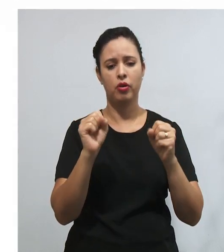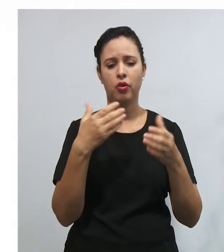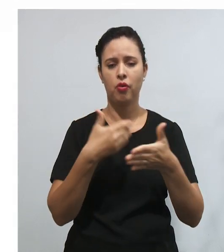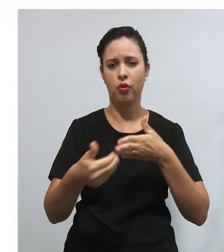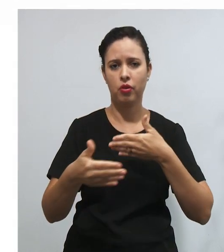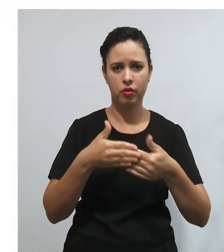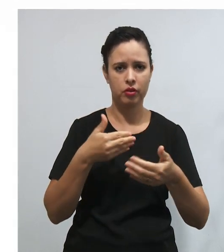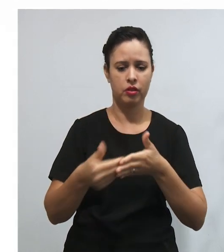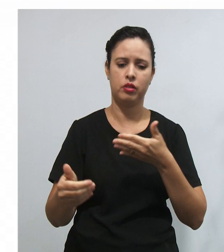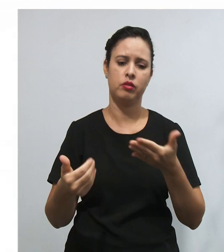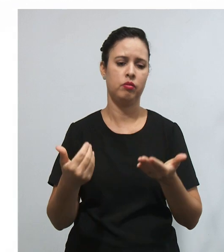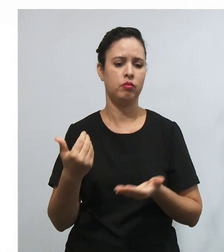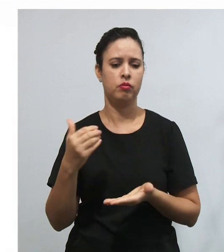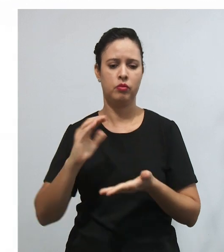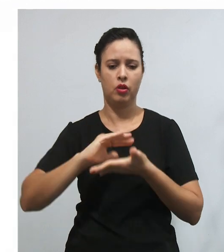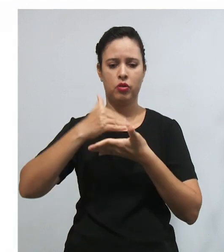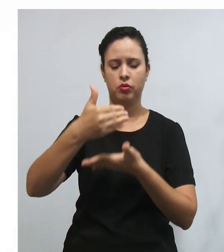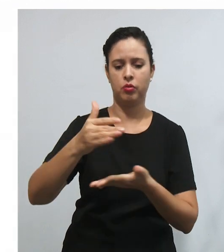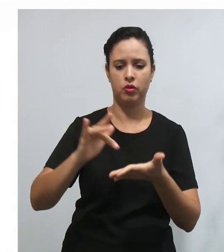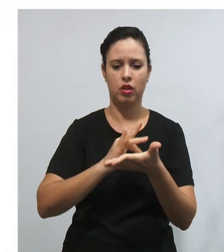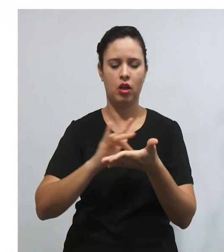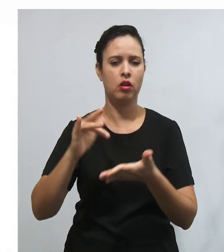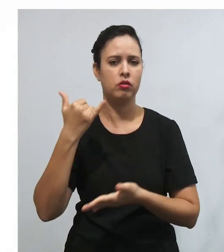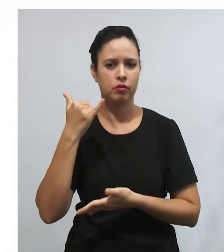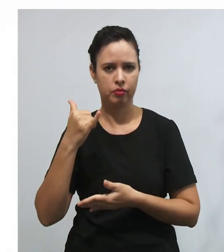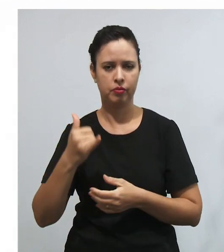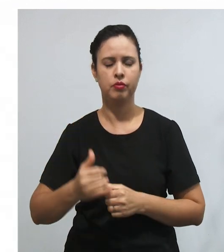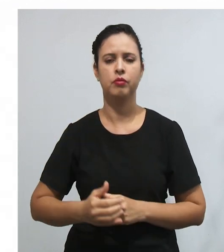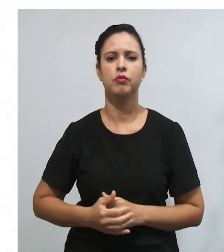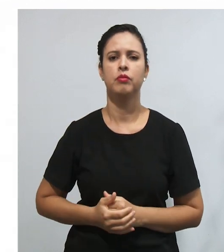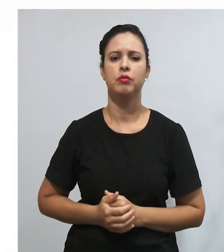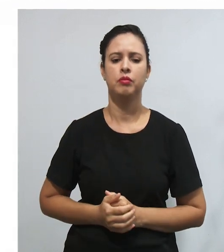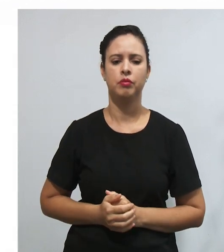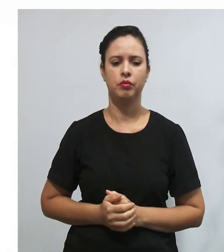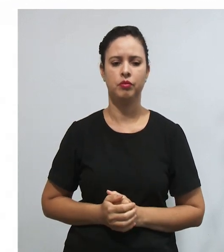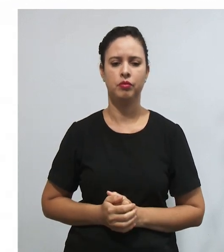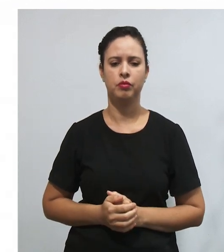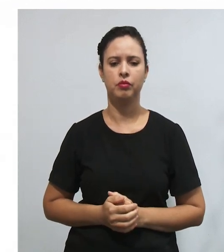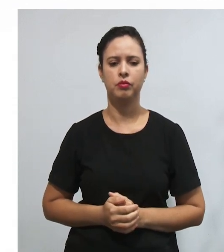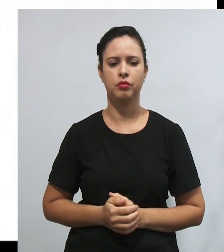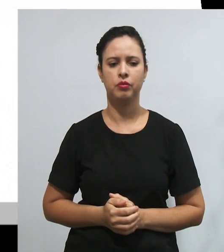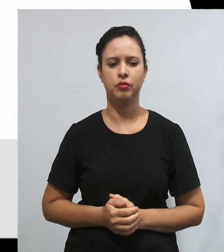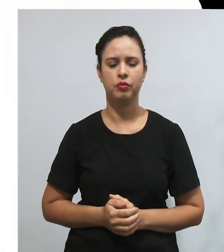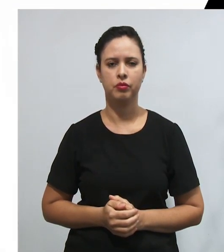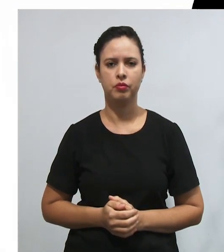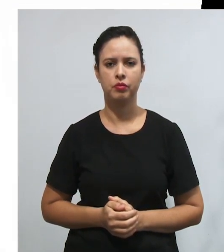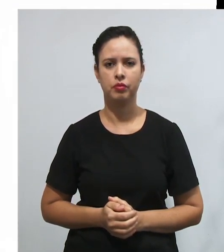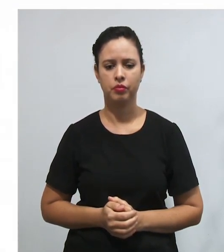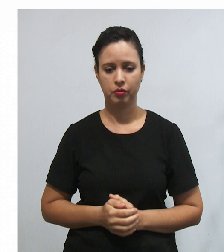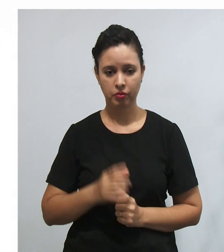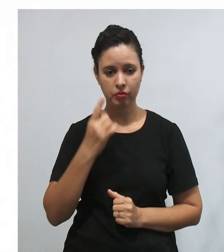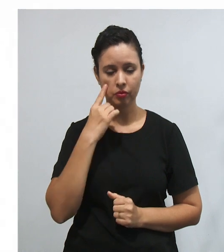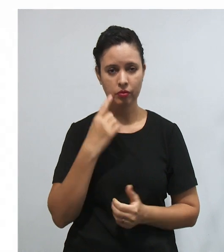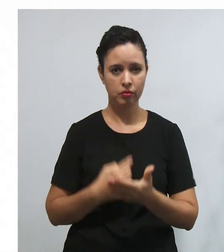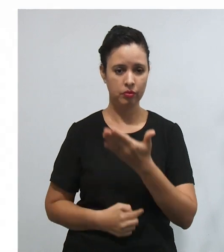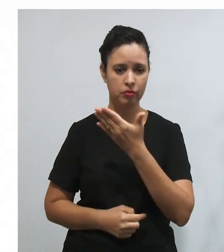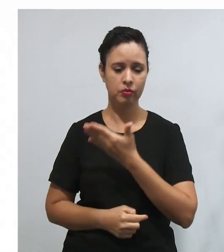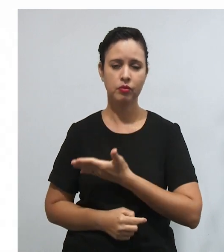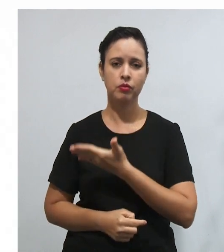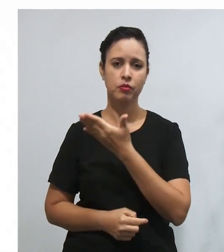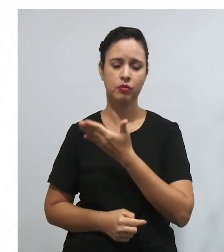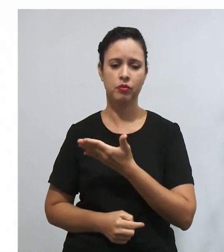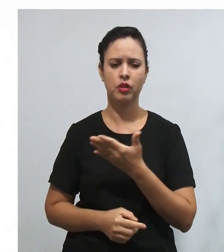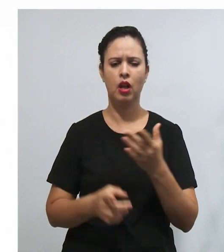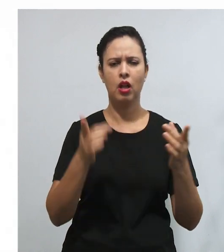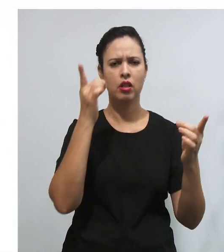dispositivos eletrônicos. Mas vamos então à nossa perguntinha, dessa questão de dados e informação. Vamos trazer aqui, ó, será que